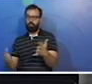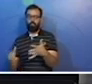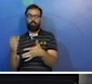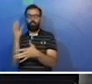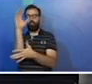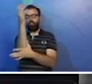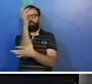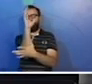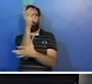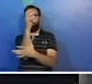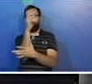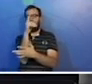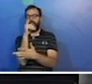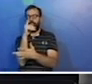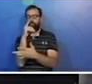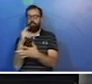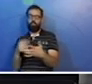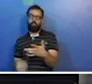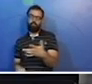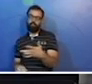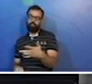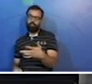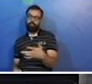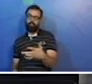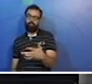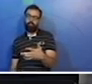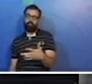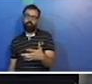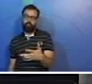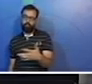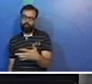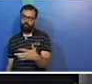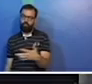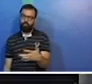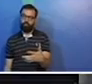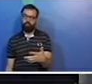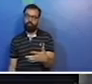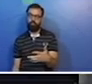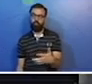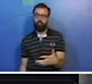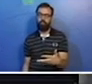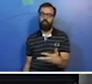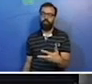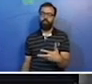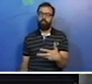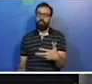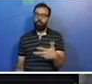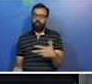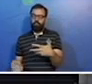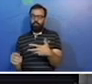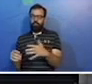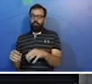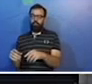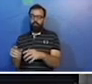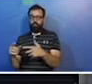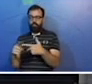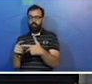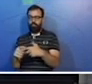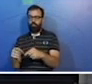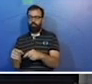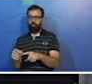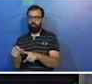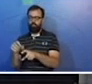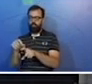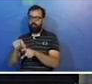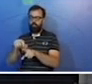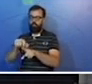Cadeia 7, cadeia alimentar 7, planta aquática. O caramujo, por